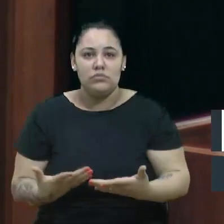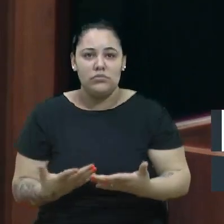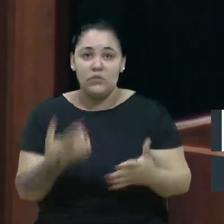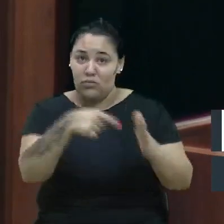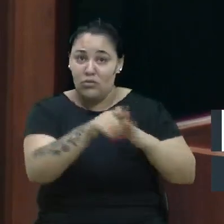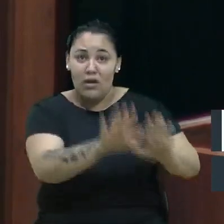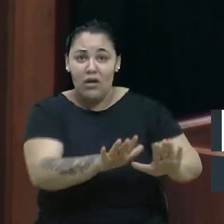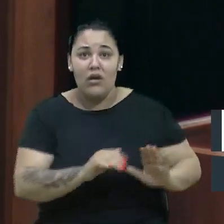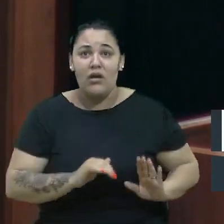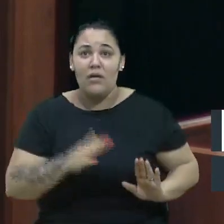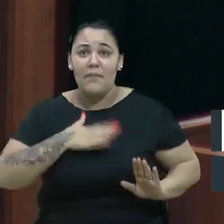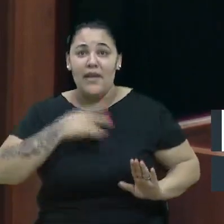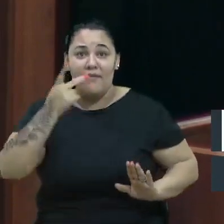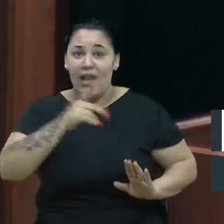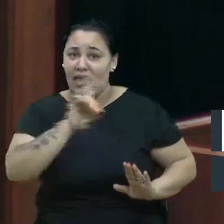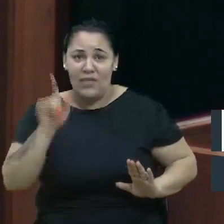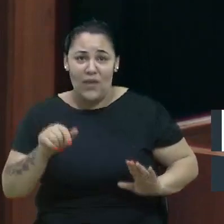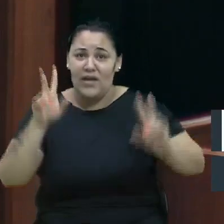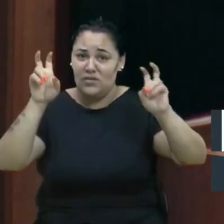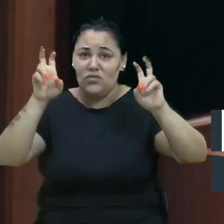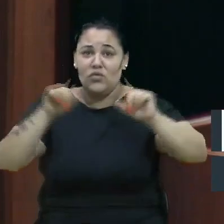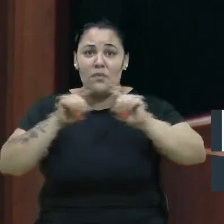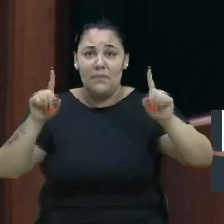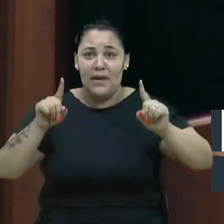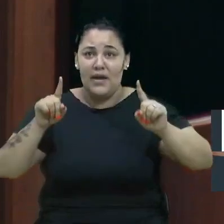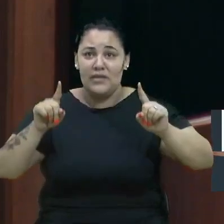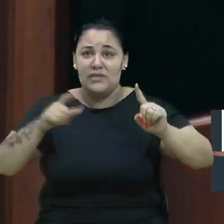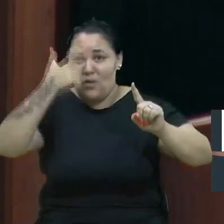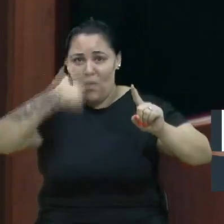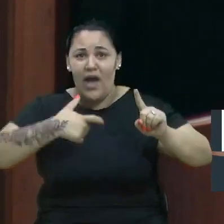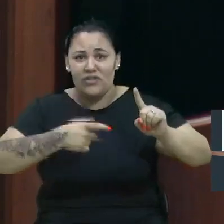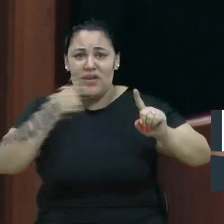minha fala não ia ser essa, mas acho que foi, e foi